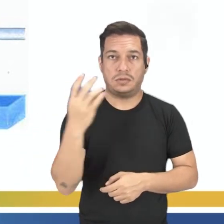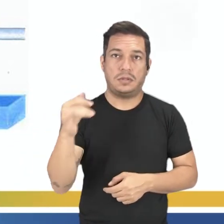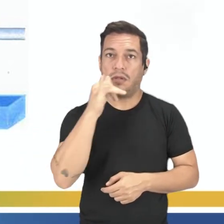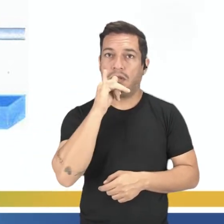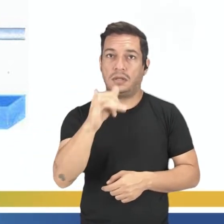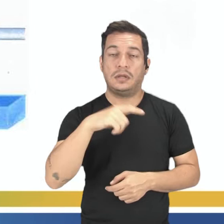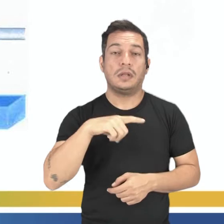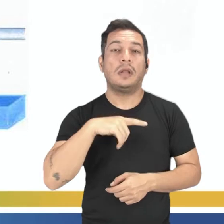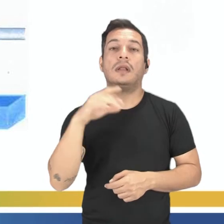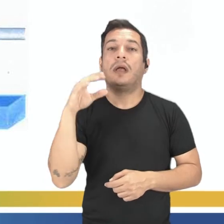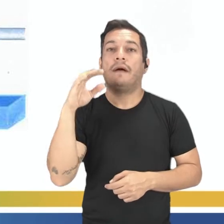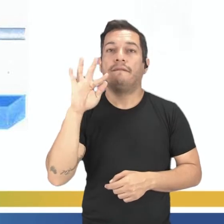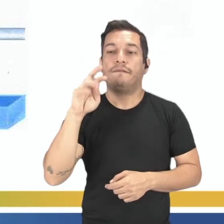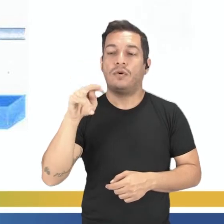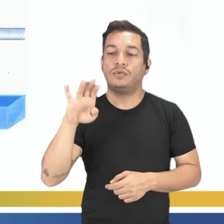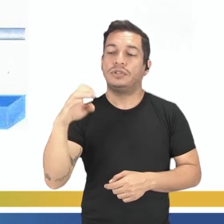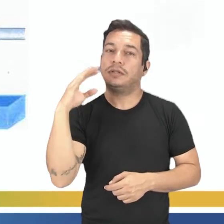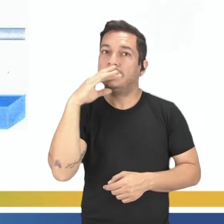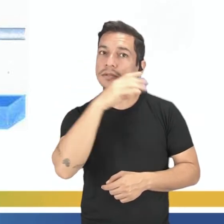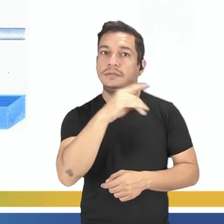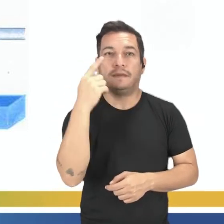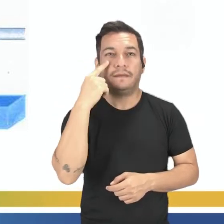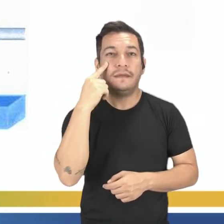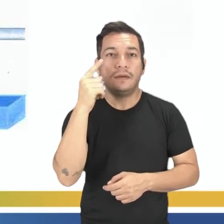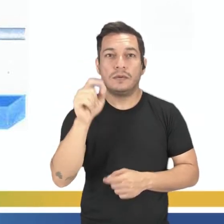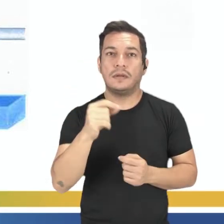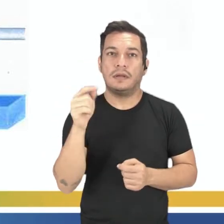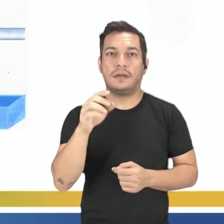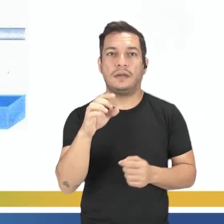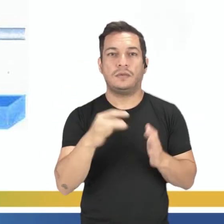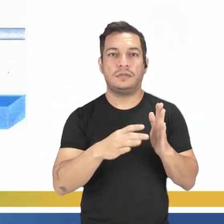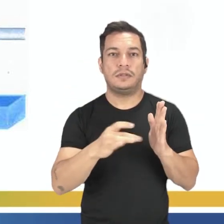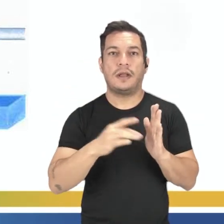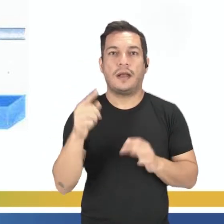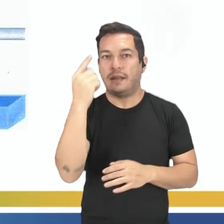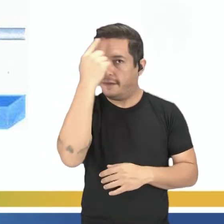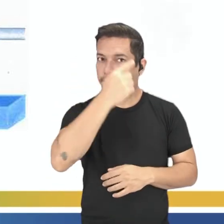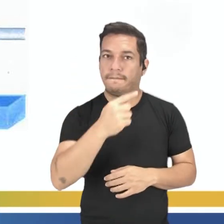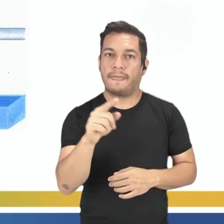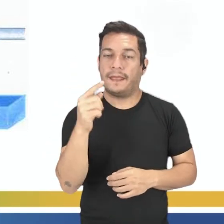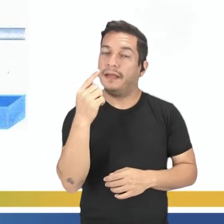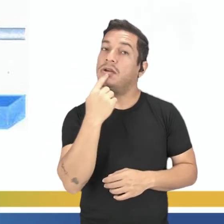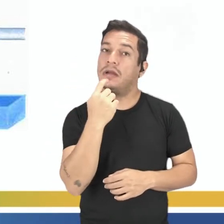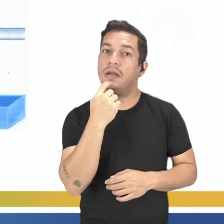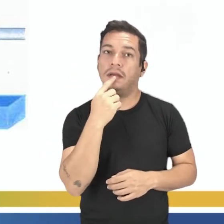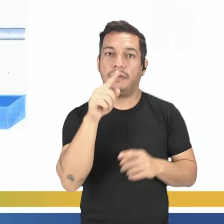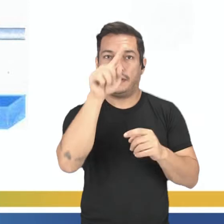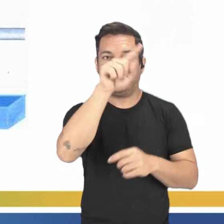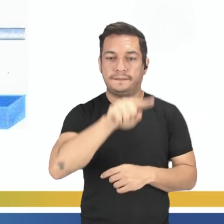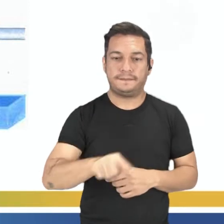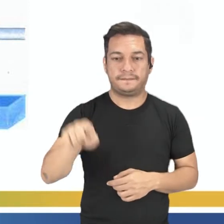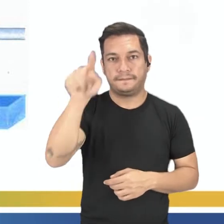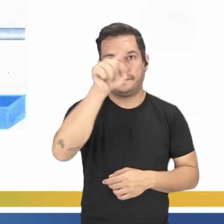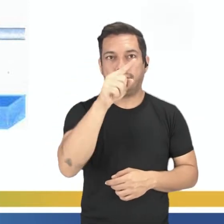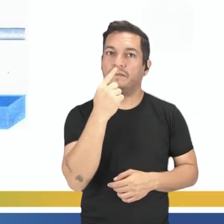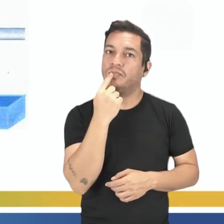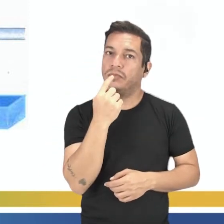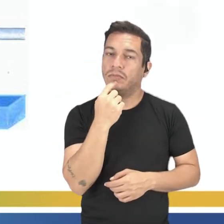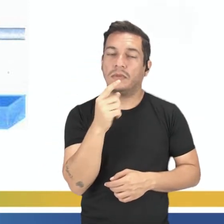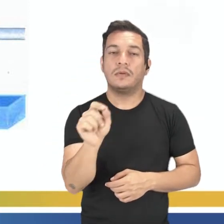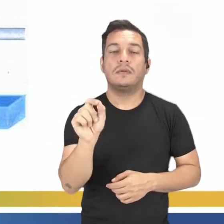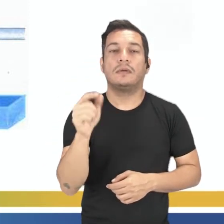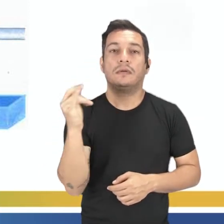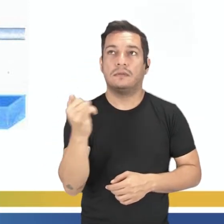ficou na fonte quente. Agora, observa aqui essa parte destacada. Ó. Pensa comigo, o que